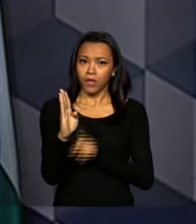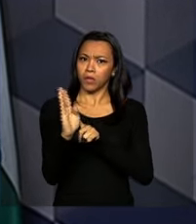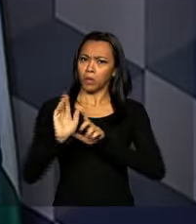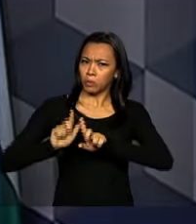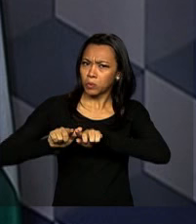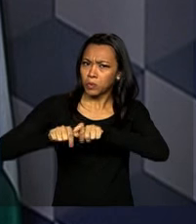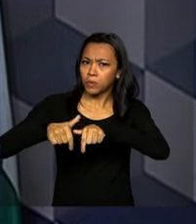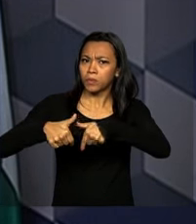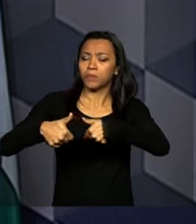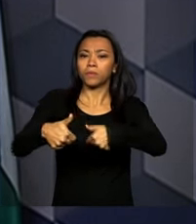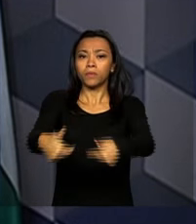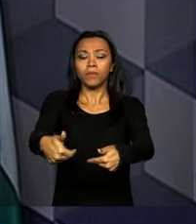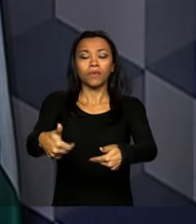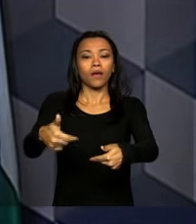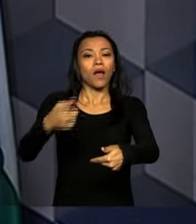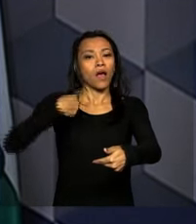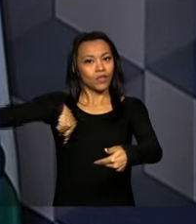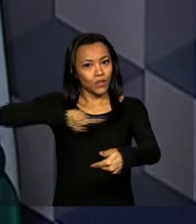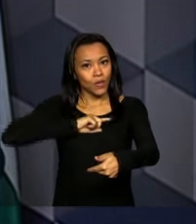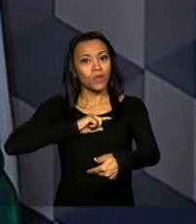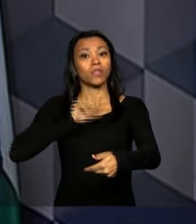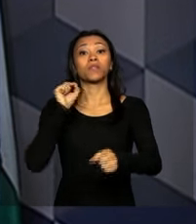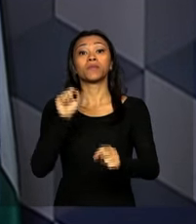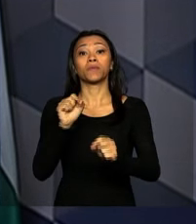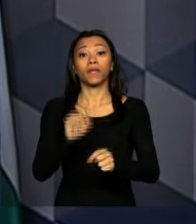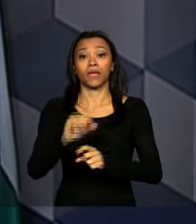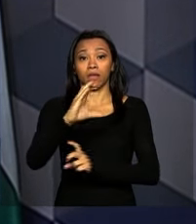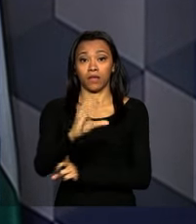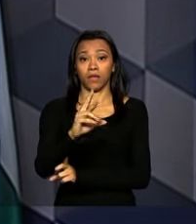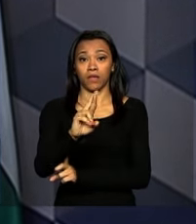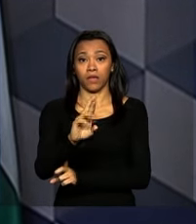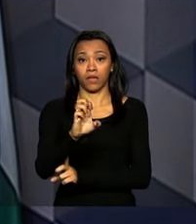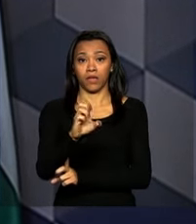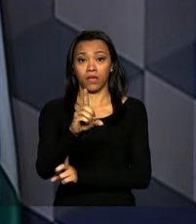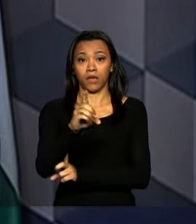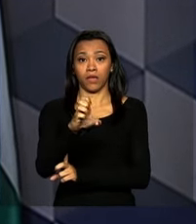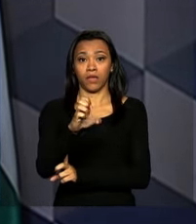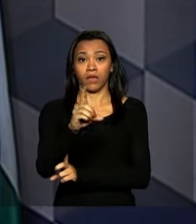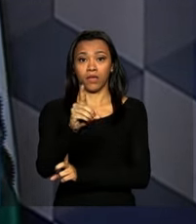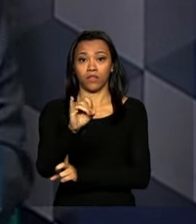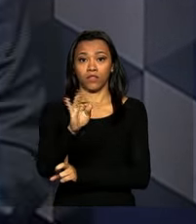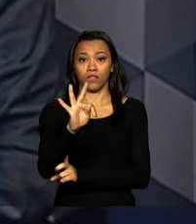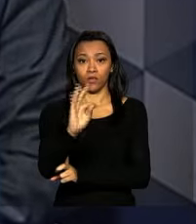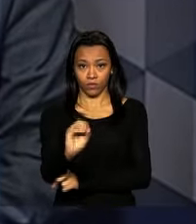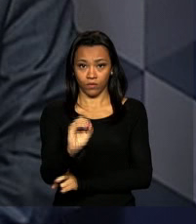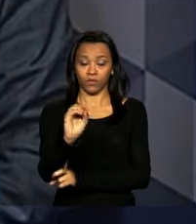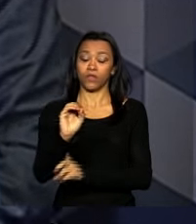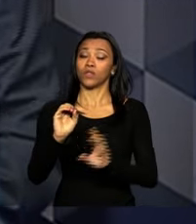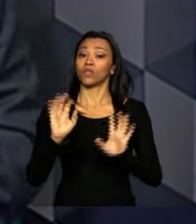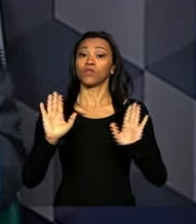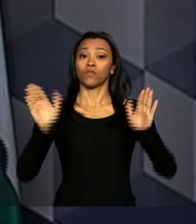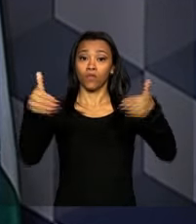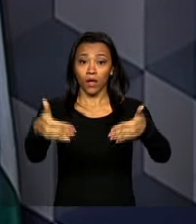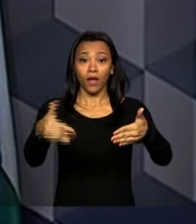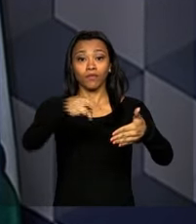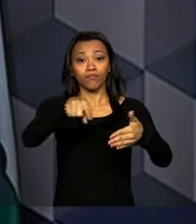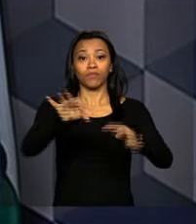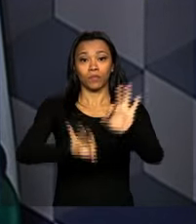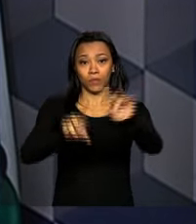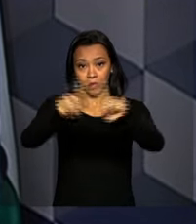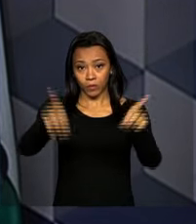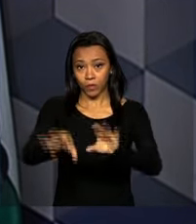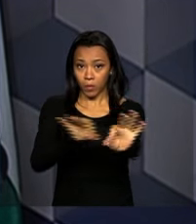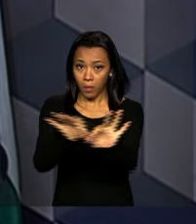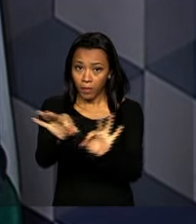vapor as nossas linhas de crédito rural, correspondentes ao Plano Safra. Nós, no Banco do Brasil, temos mais